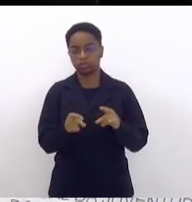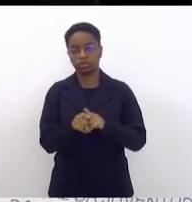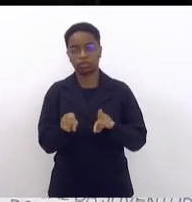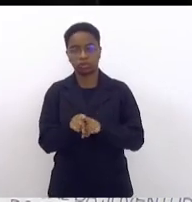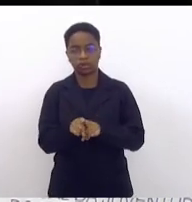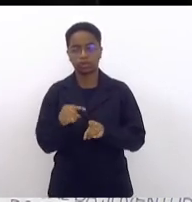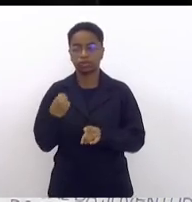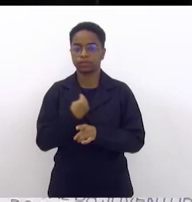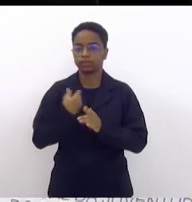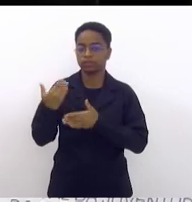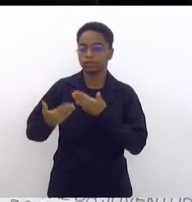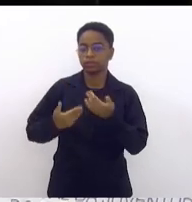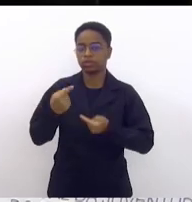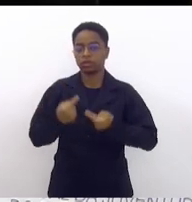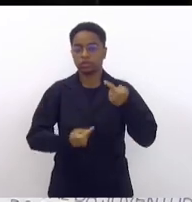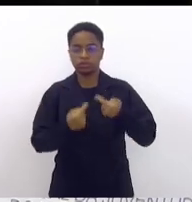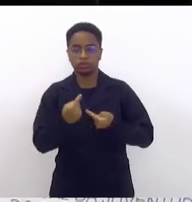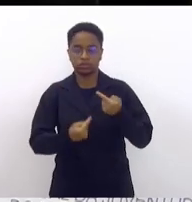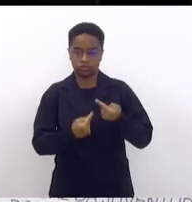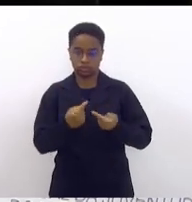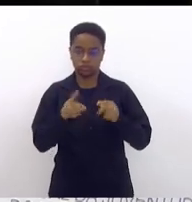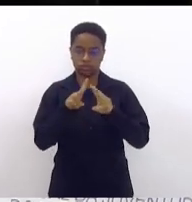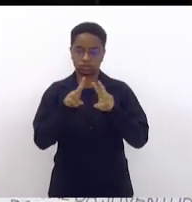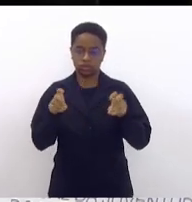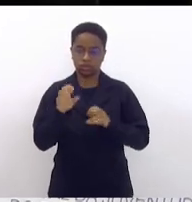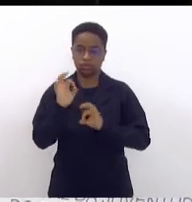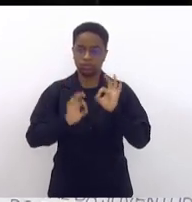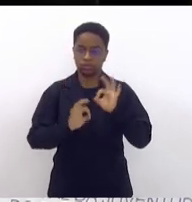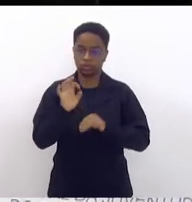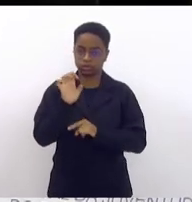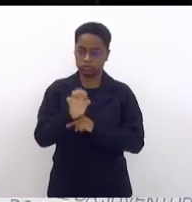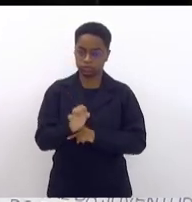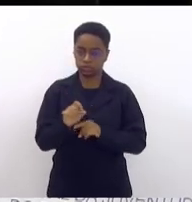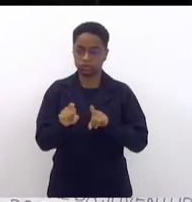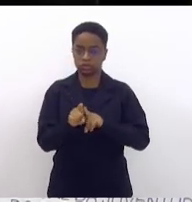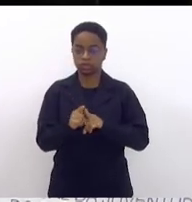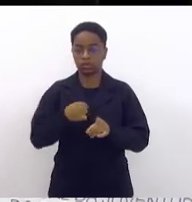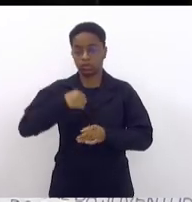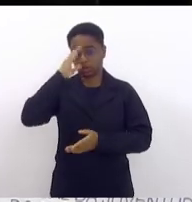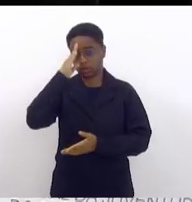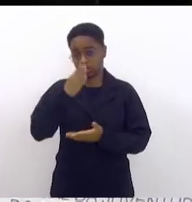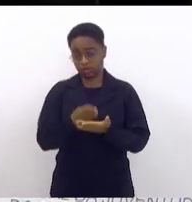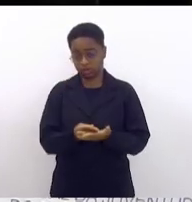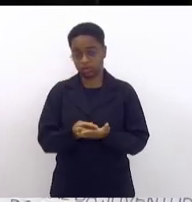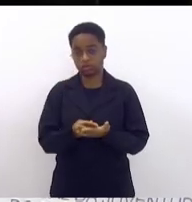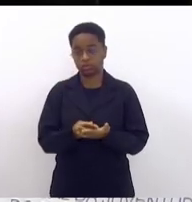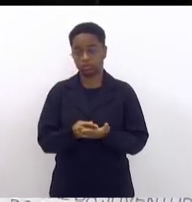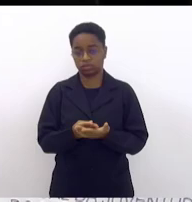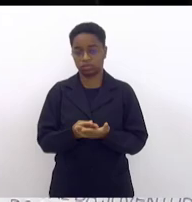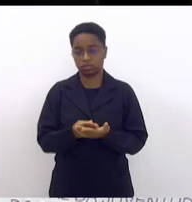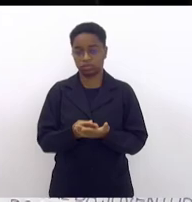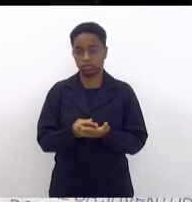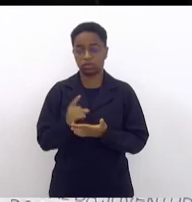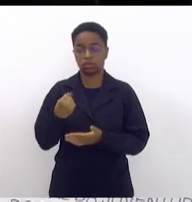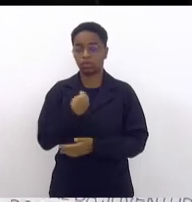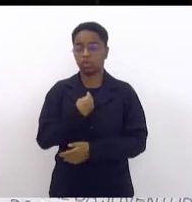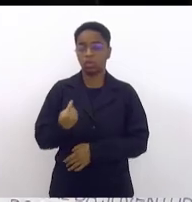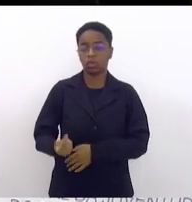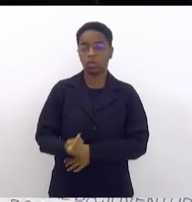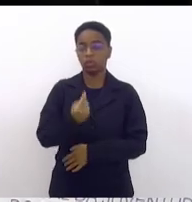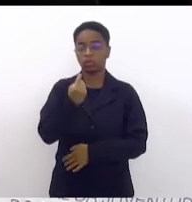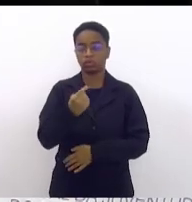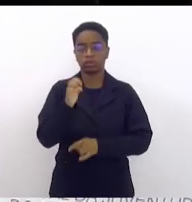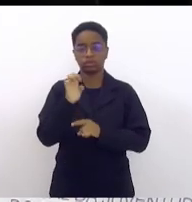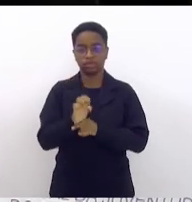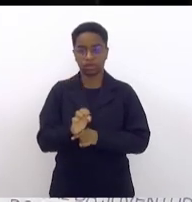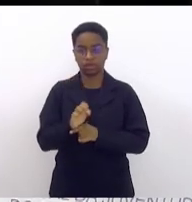tá nesse processo de debate né secretário sobre a questão do plano estadual e eu acredito que para Além disso somos o único o único